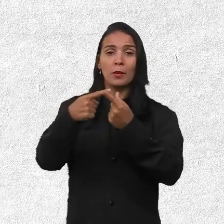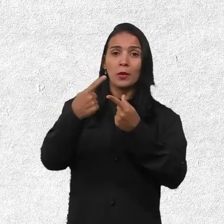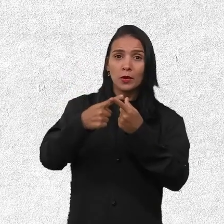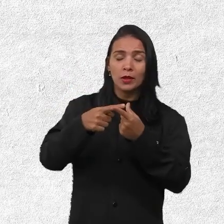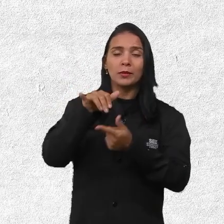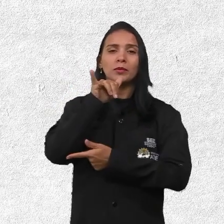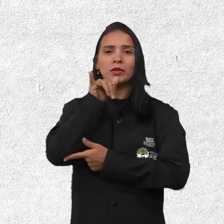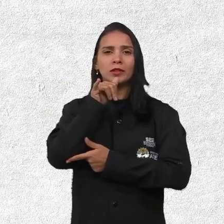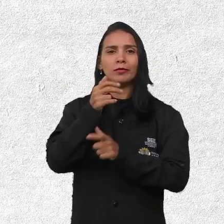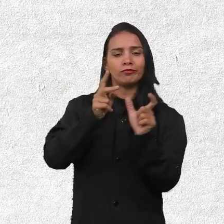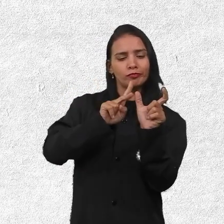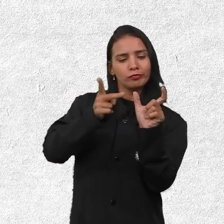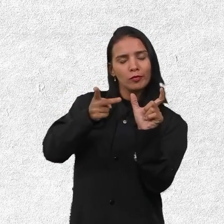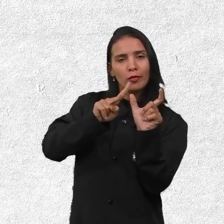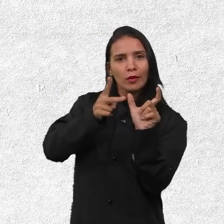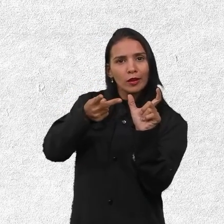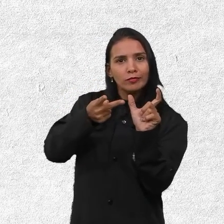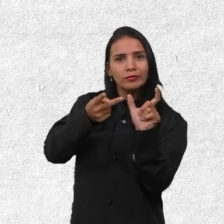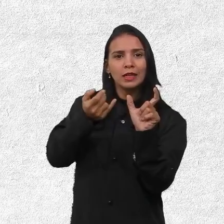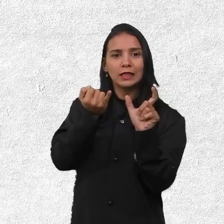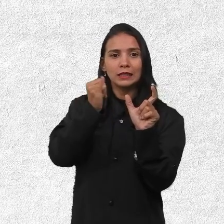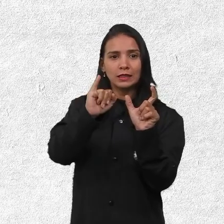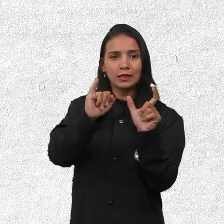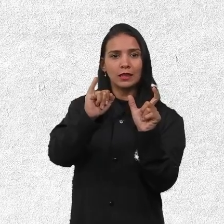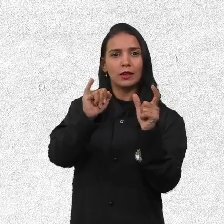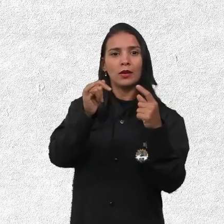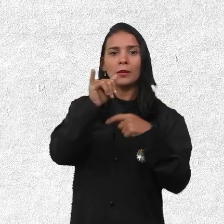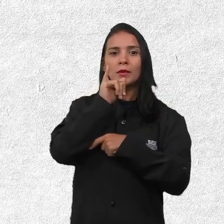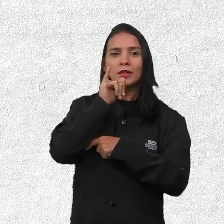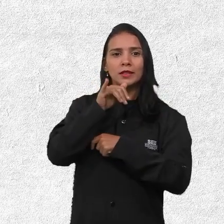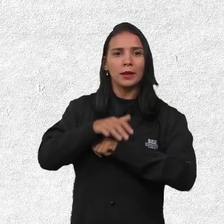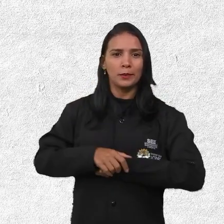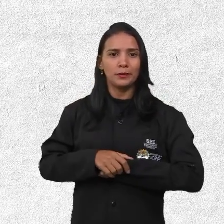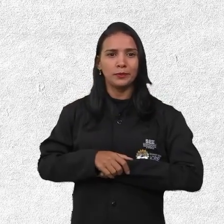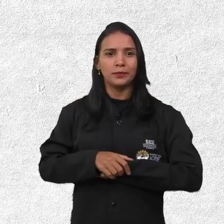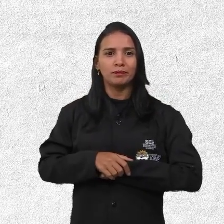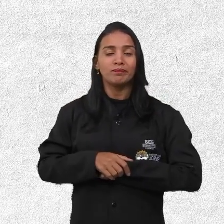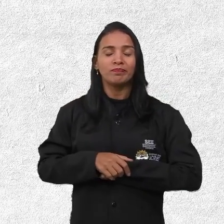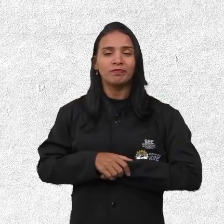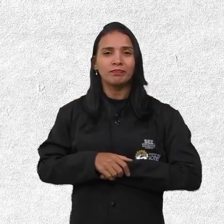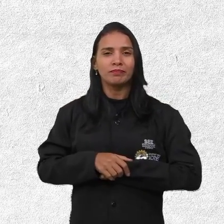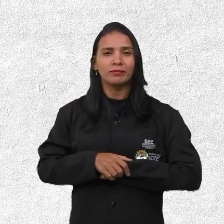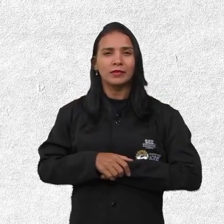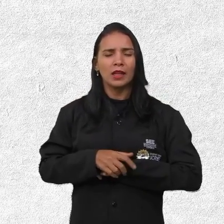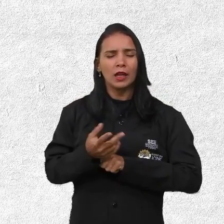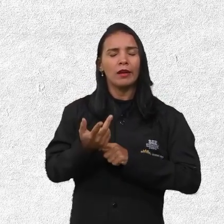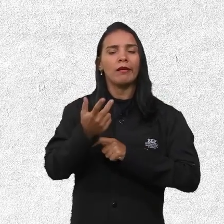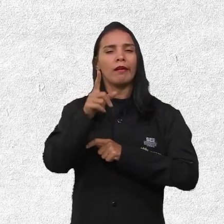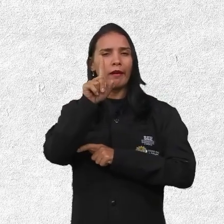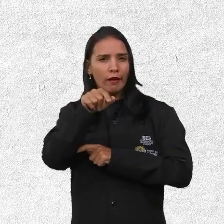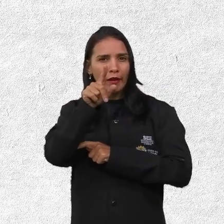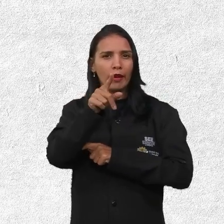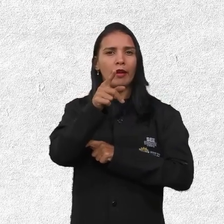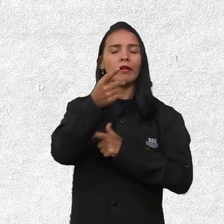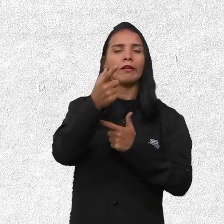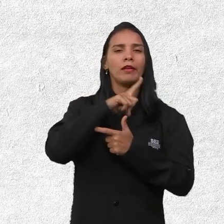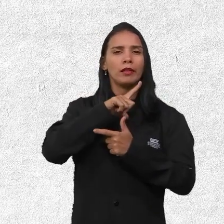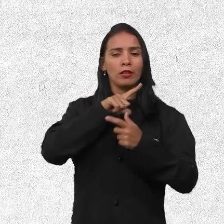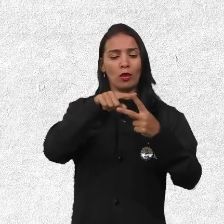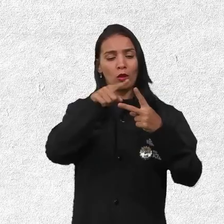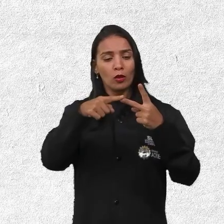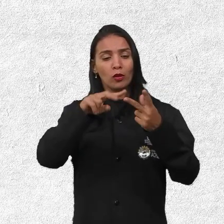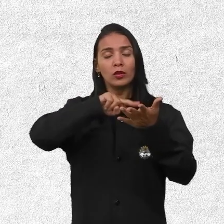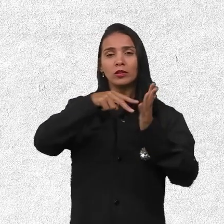quê? Lá no numeral 2, isso mesmo. Então, seria quando uma frase ou palavra